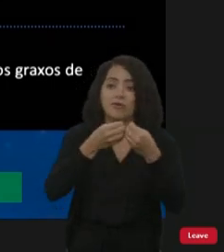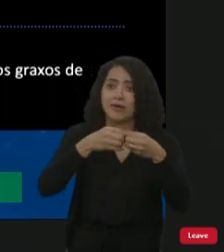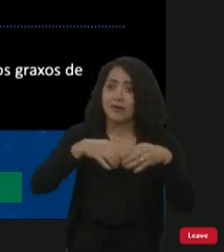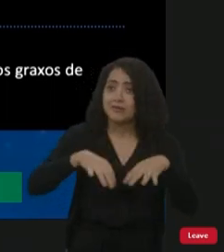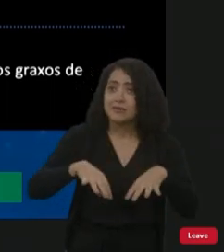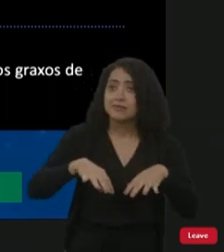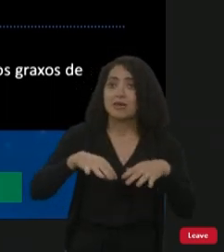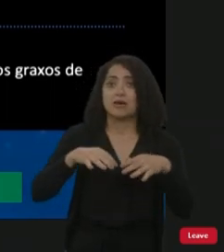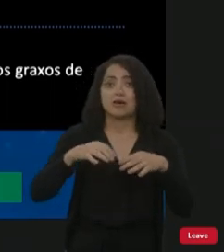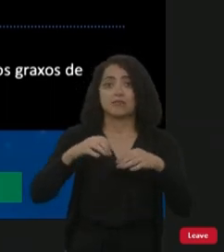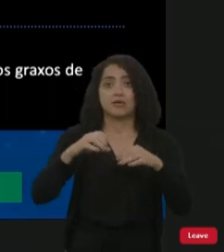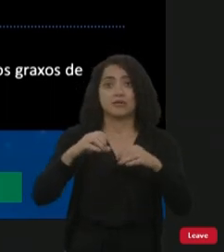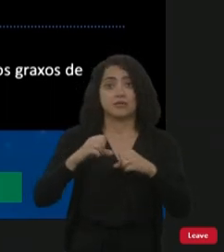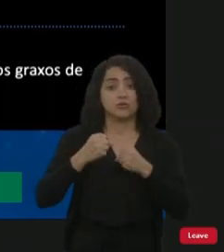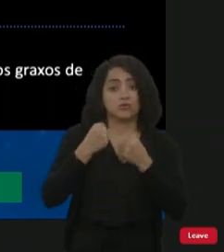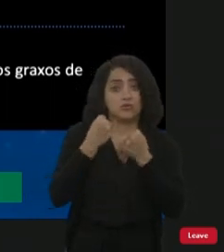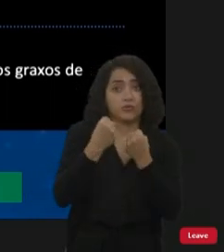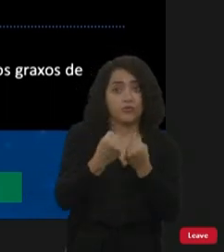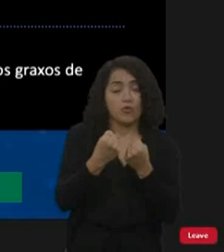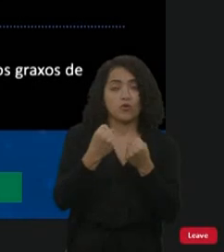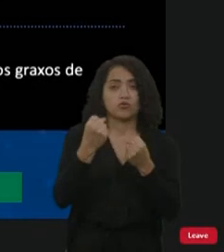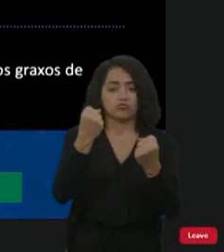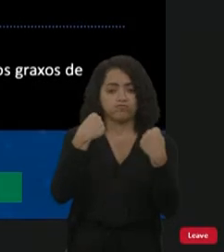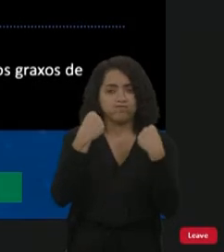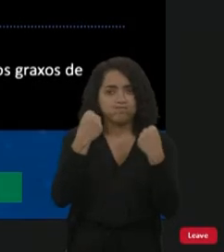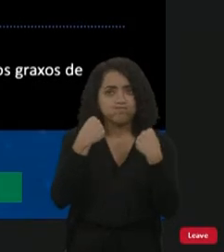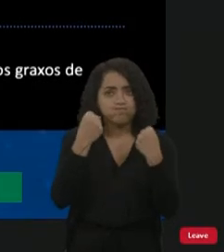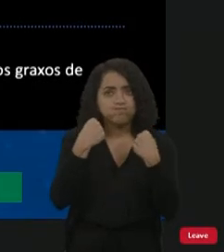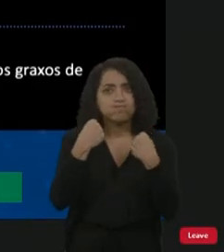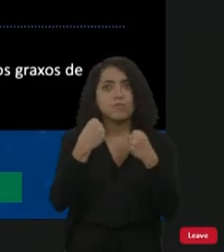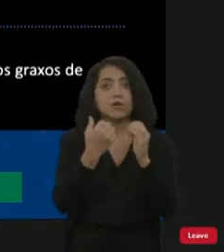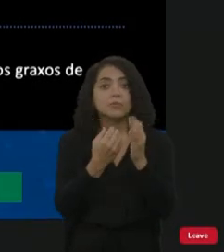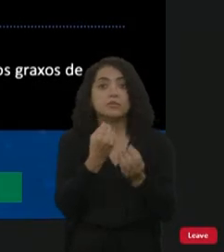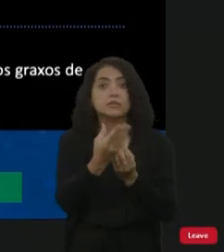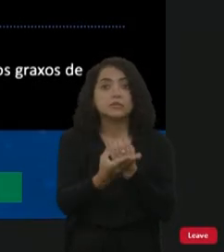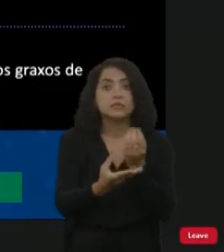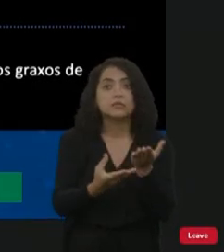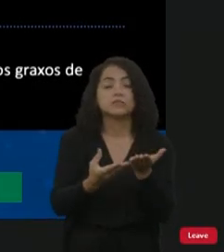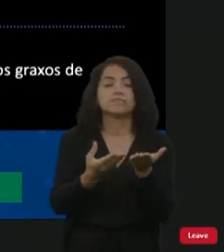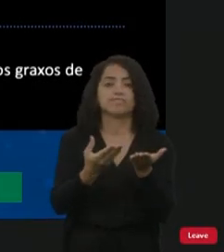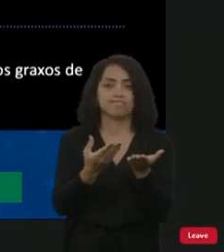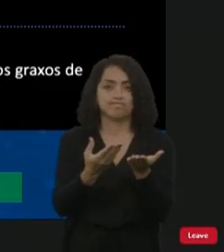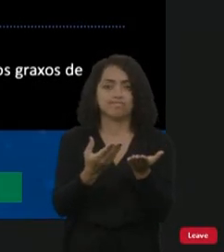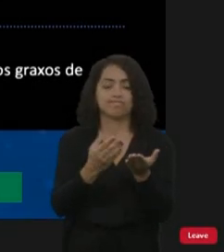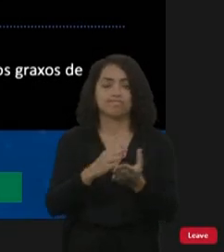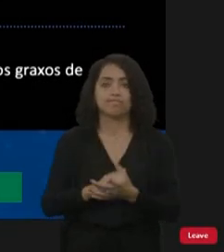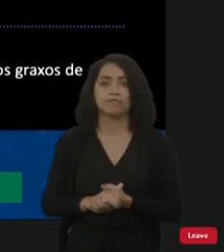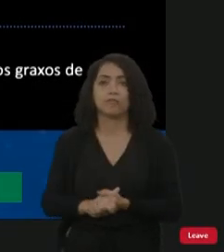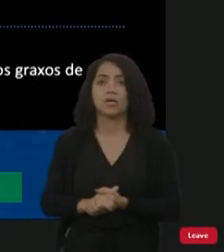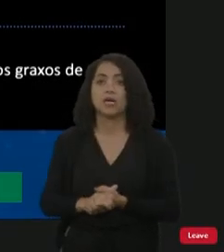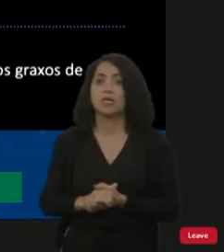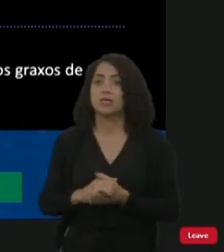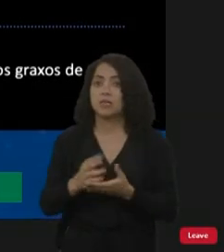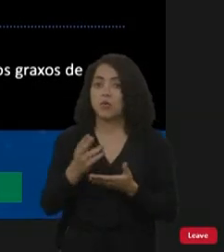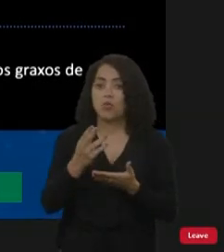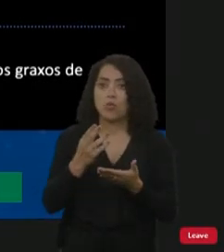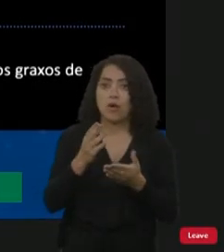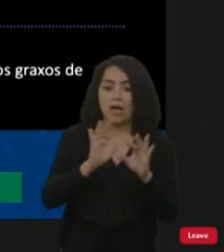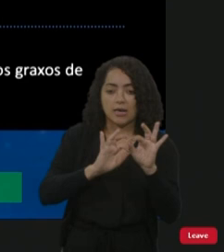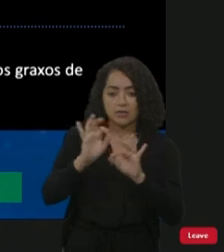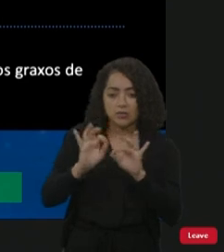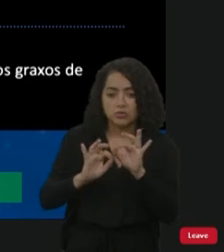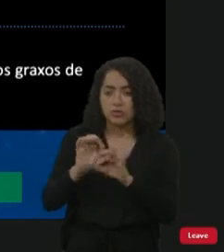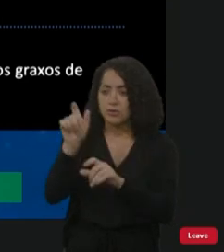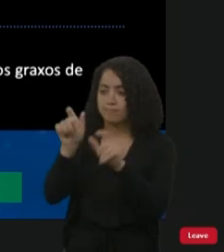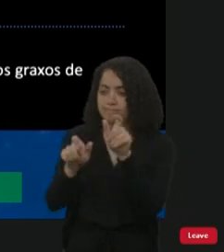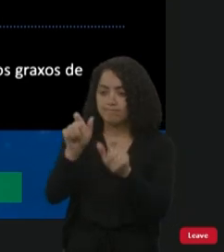esforço físico, e eu tenho que dar uma suplementação maior para que ele não descompense, por exemplo, tá? Então, toda dieta é individualizada